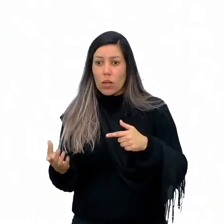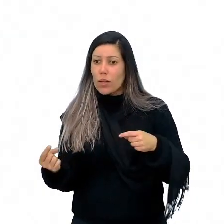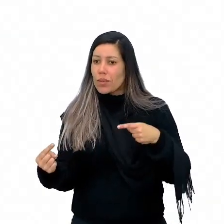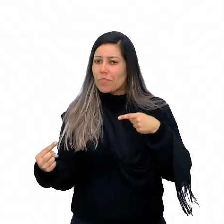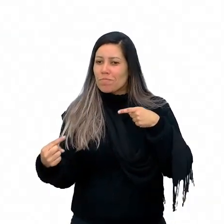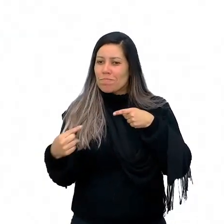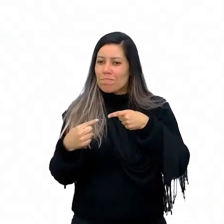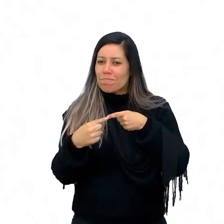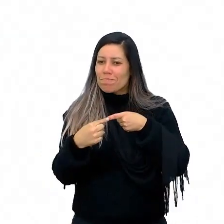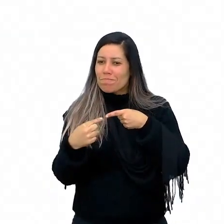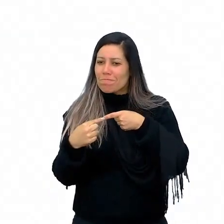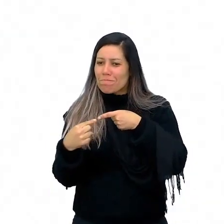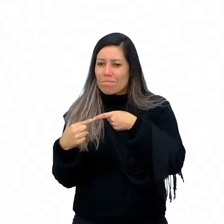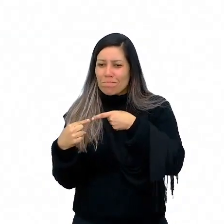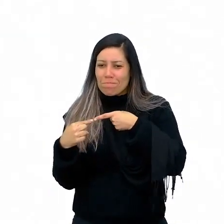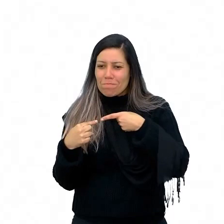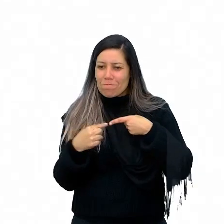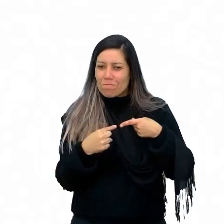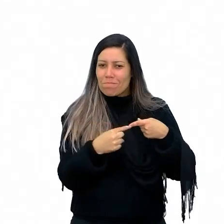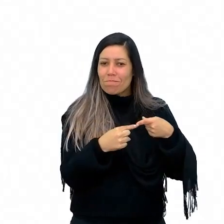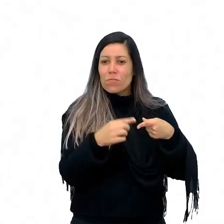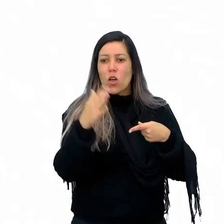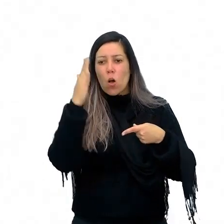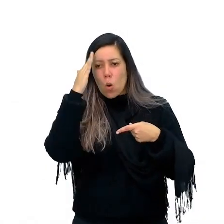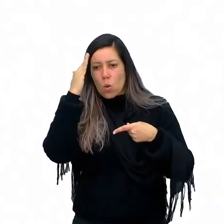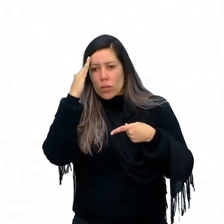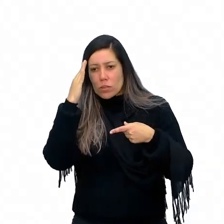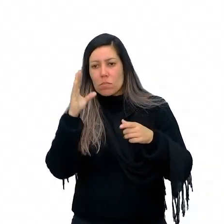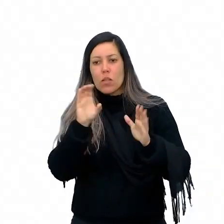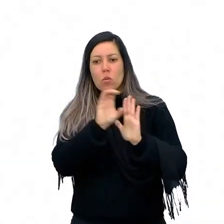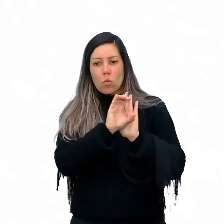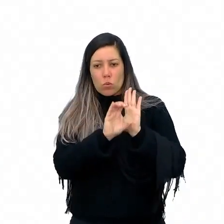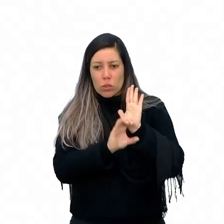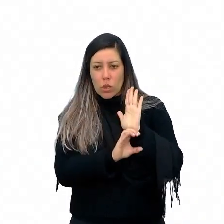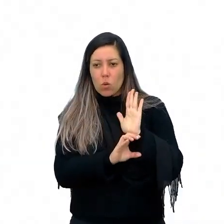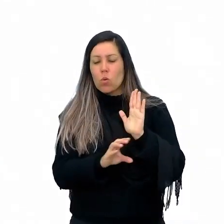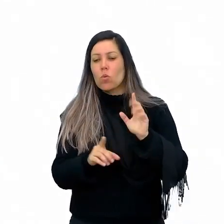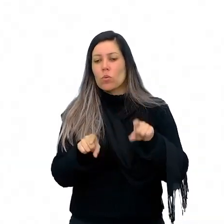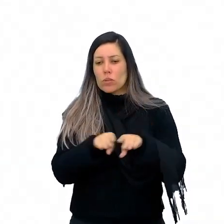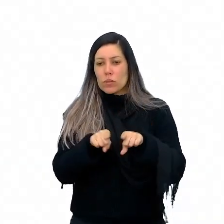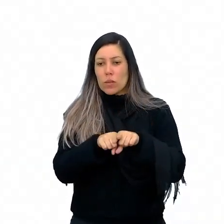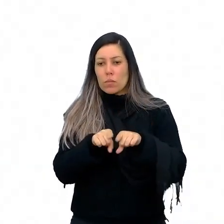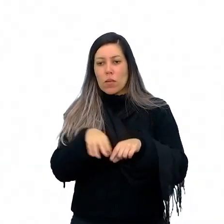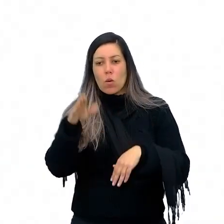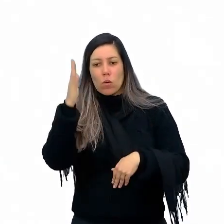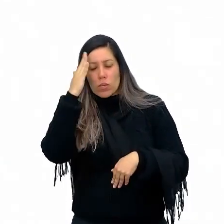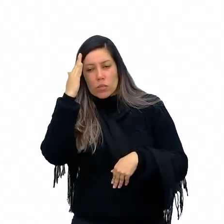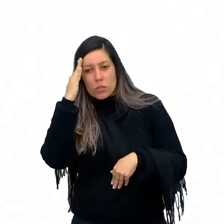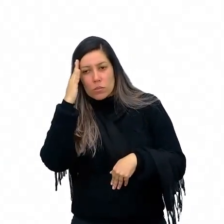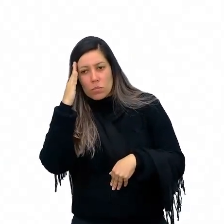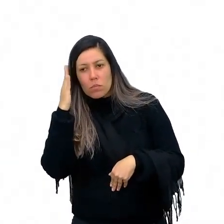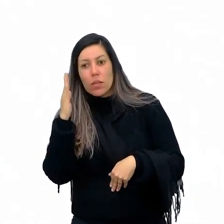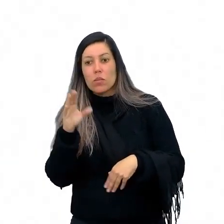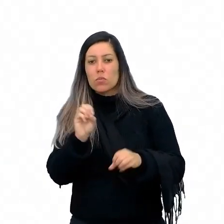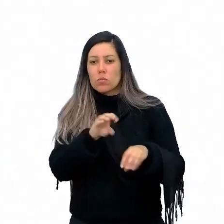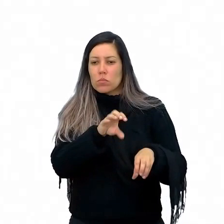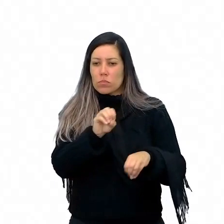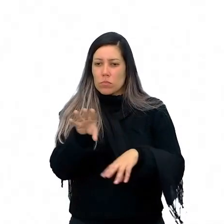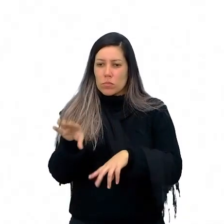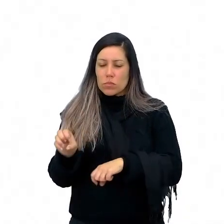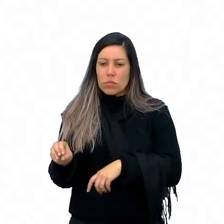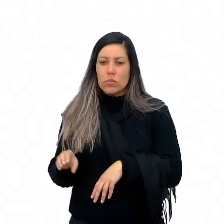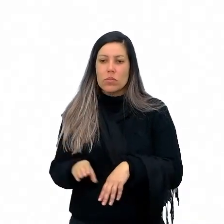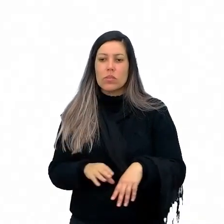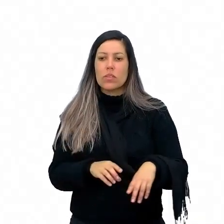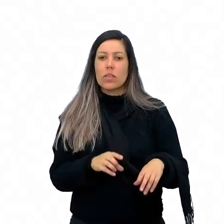coisa só, conhecimento do conteúdo e do ensino, tá certo? E, por último, o conhecimento do conteúdo e